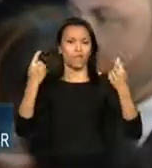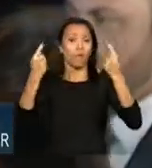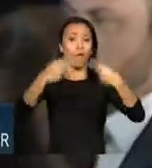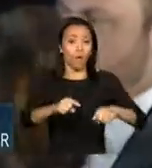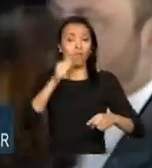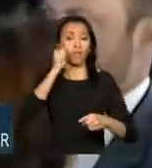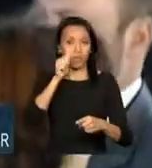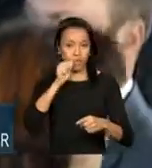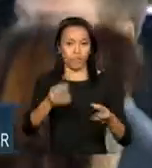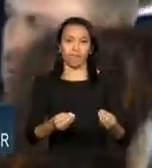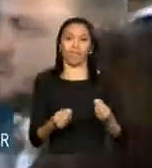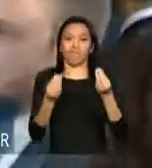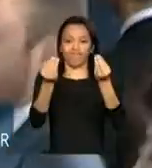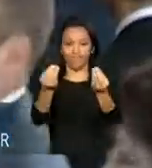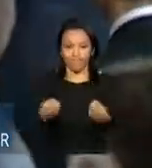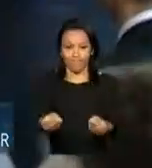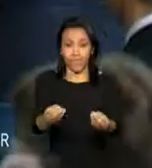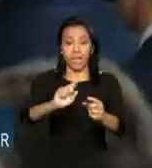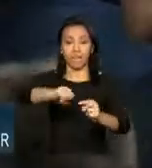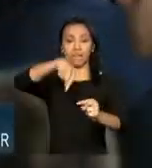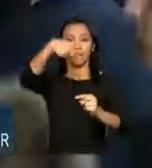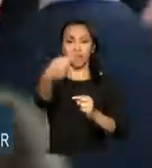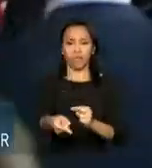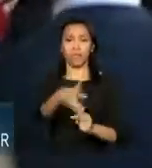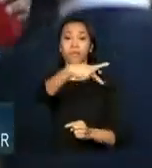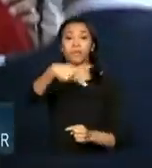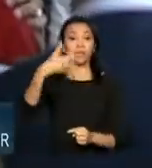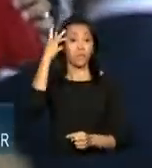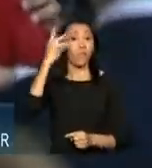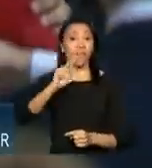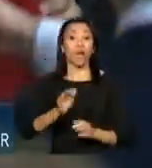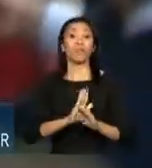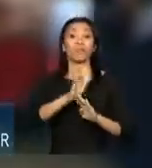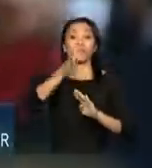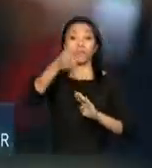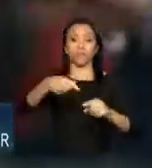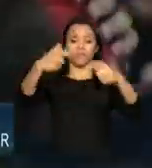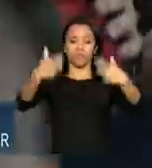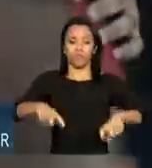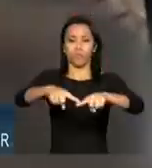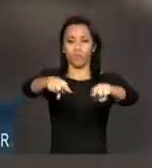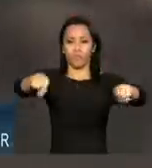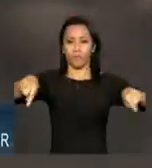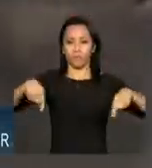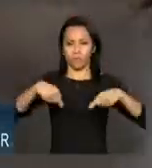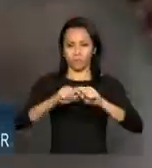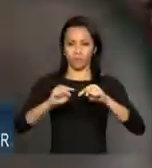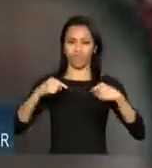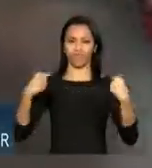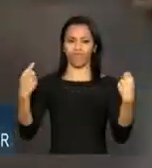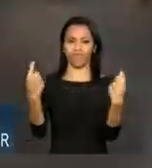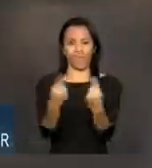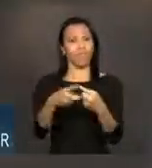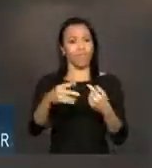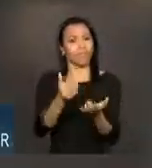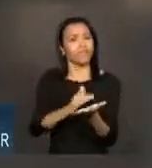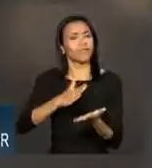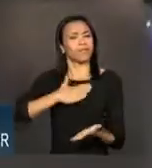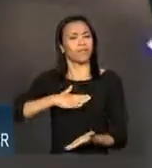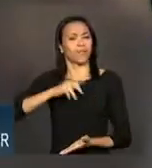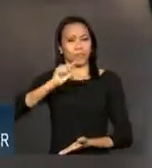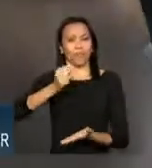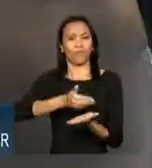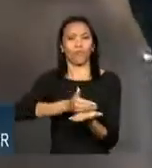Rousseff segue logo mais para o plenário do Senado Federal, onde começa daqui a pouco a